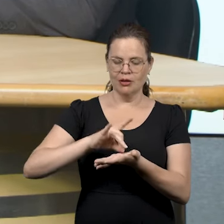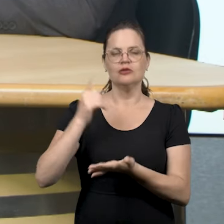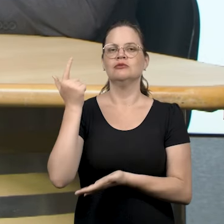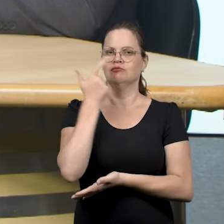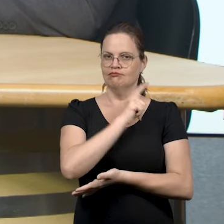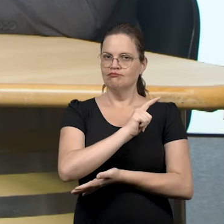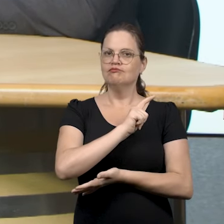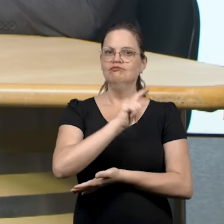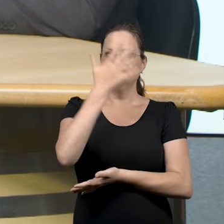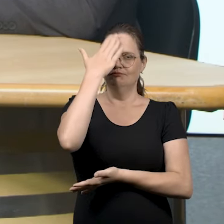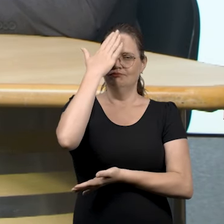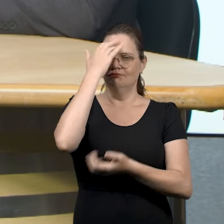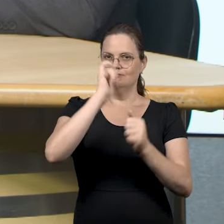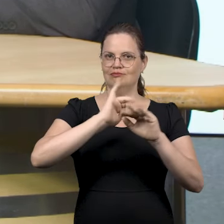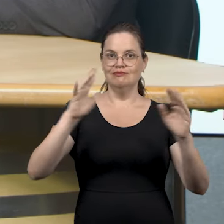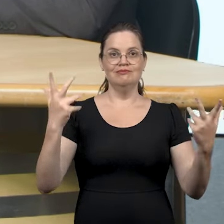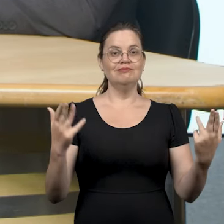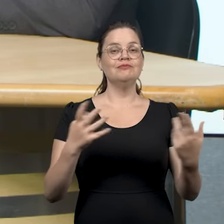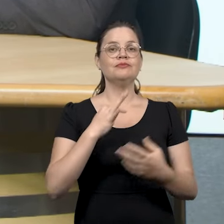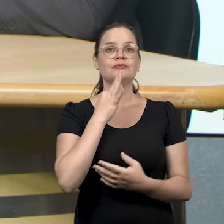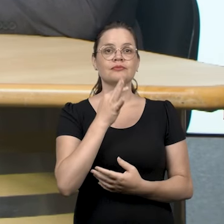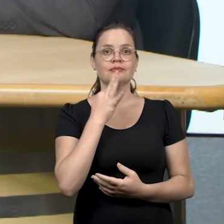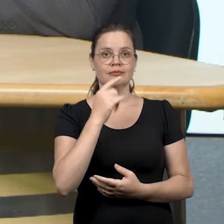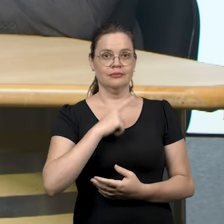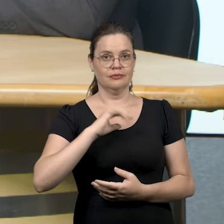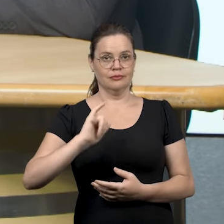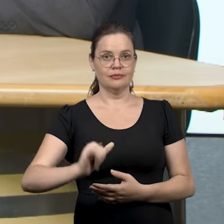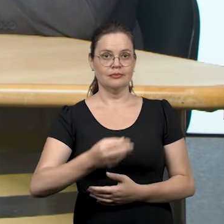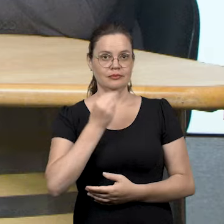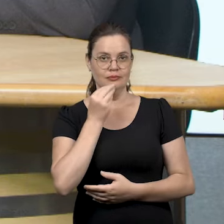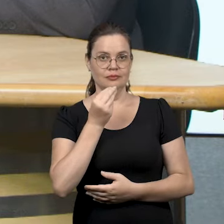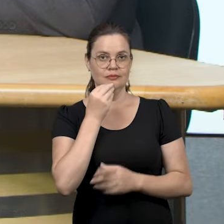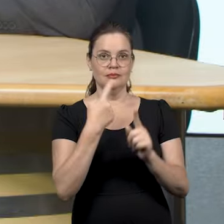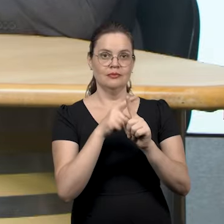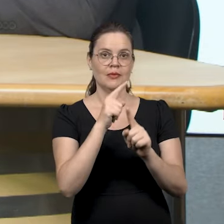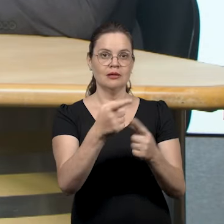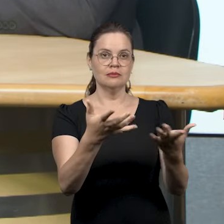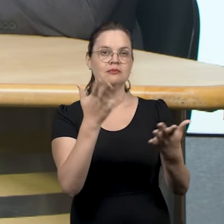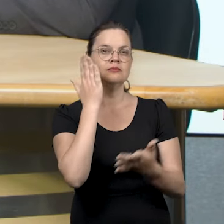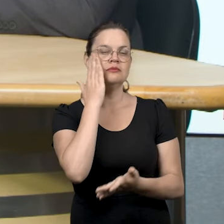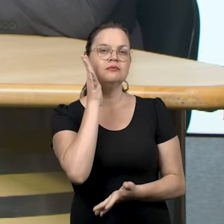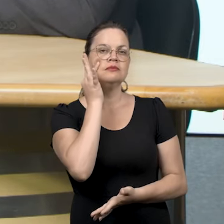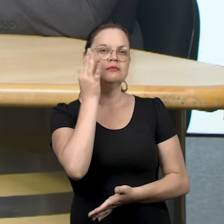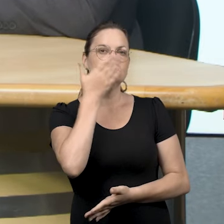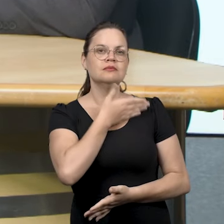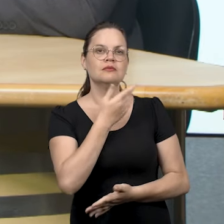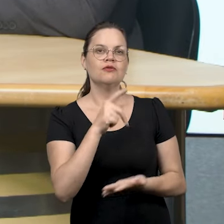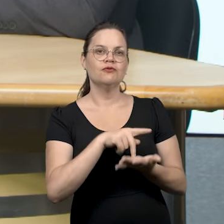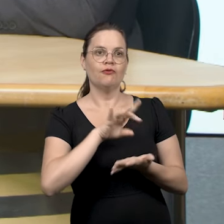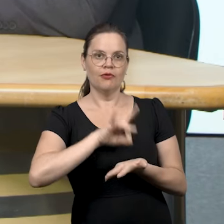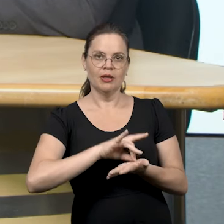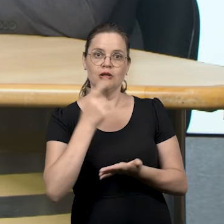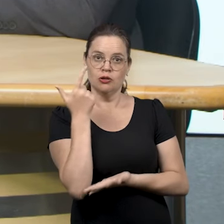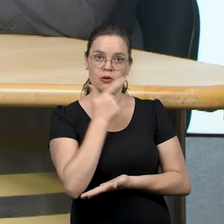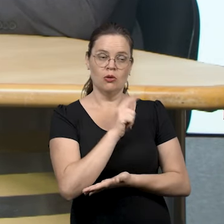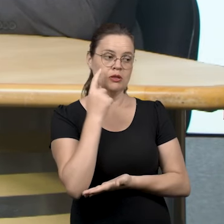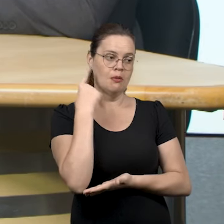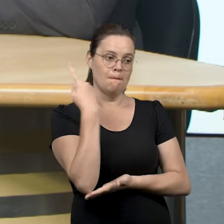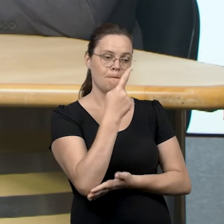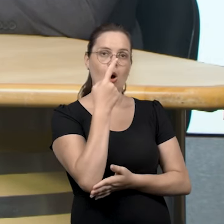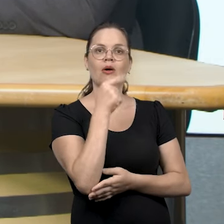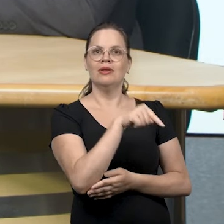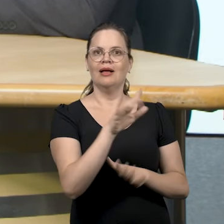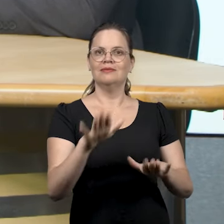né? E como você coloca que Tomé, ele teve uma oportunidade, ele buscou a verdade e ele encontrou a verdade. E a